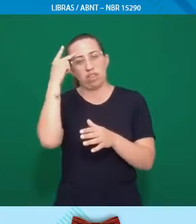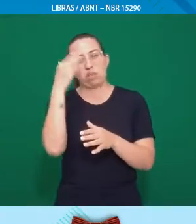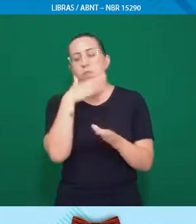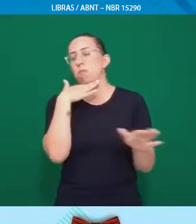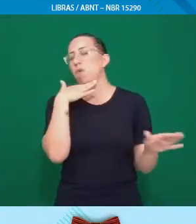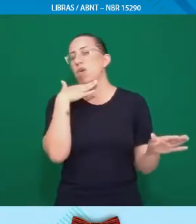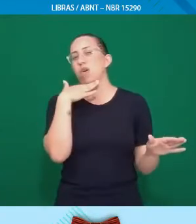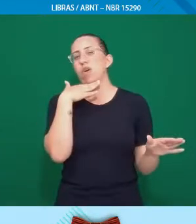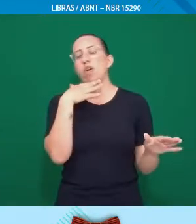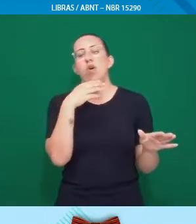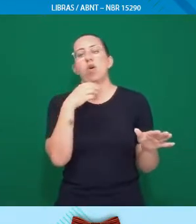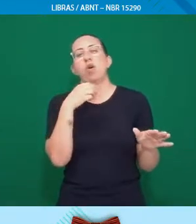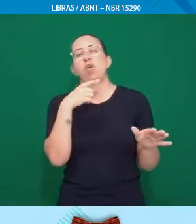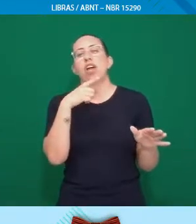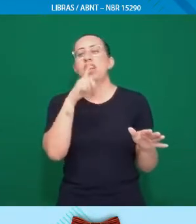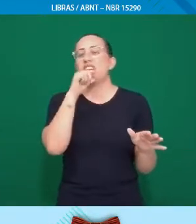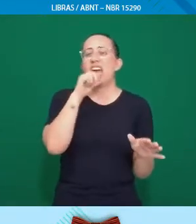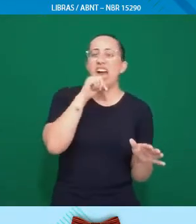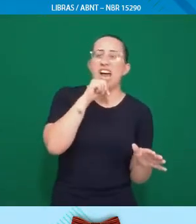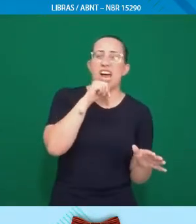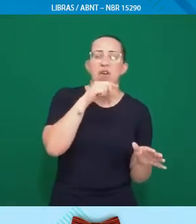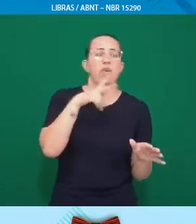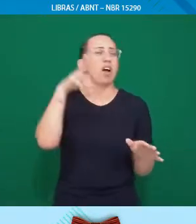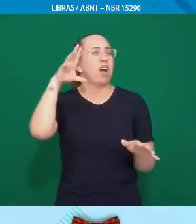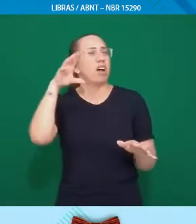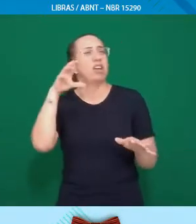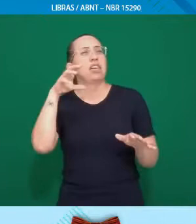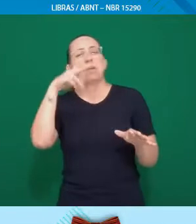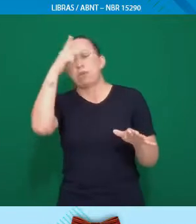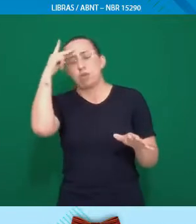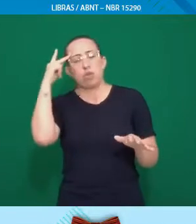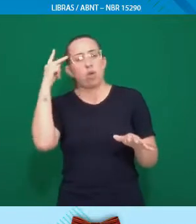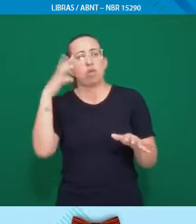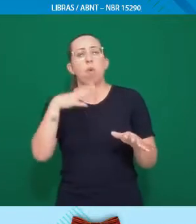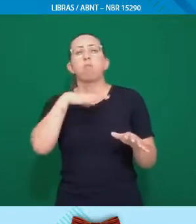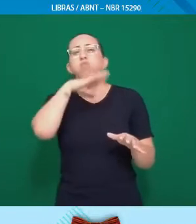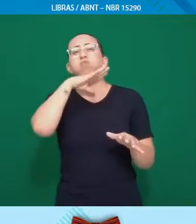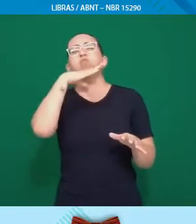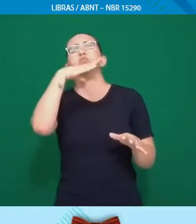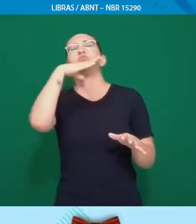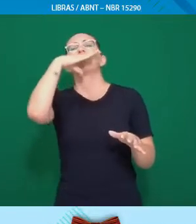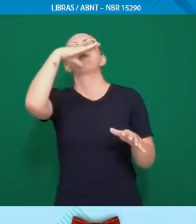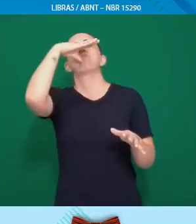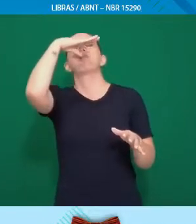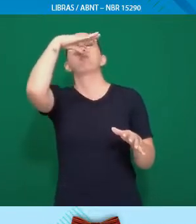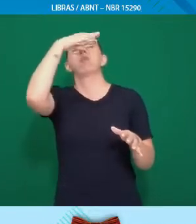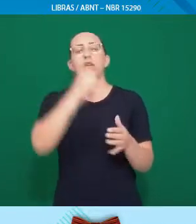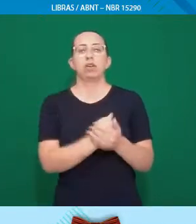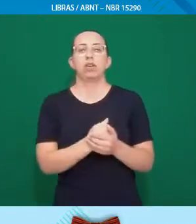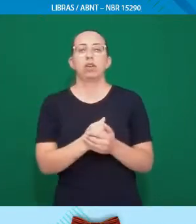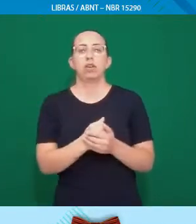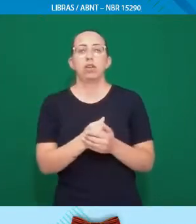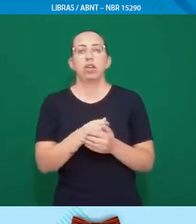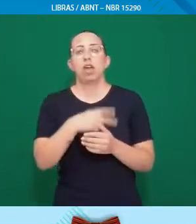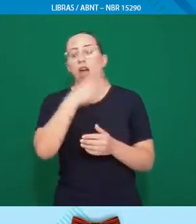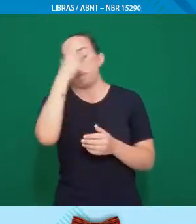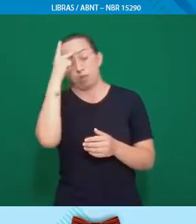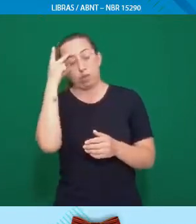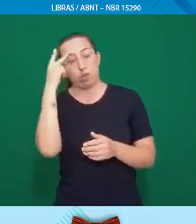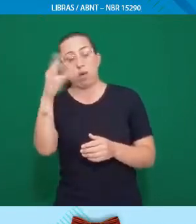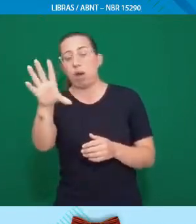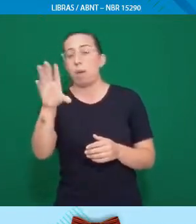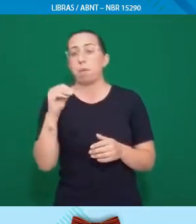buscares 74 anos quando ouviu gritos de Socorro rapidamente pegou o seu barco e deslocou até o encontro da família